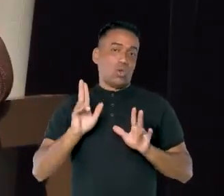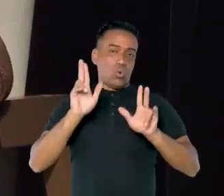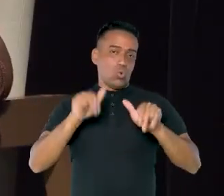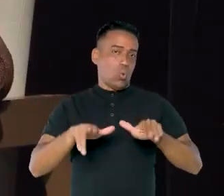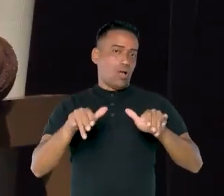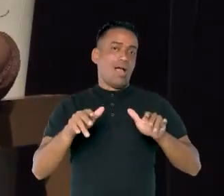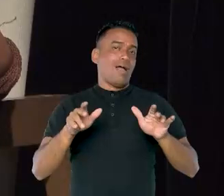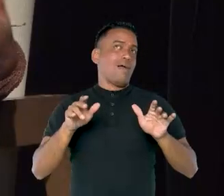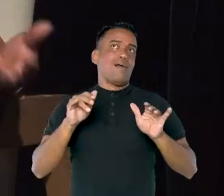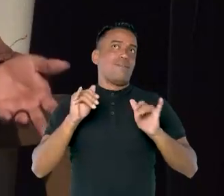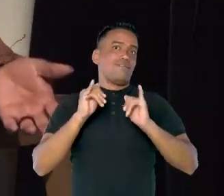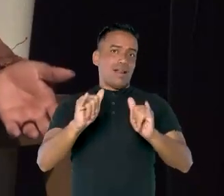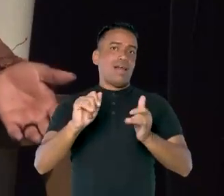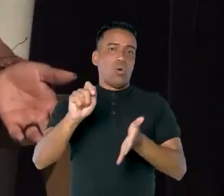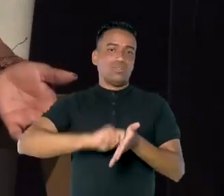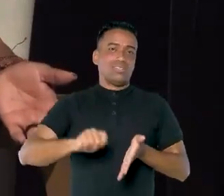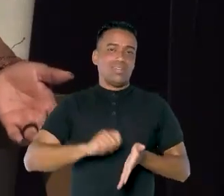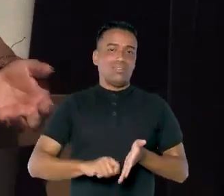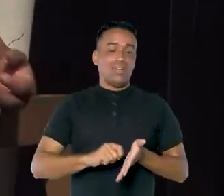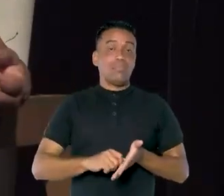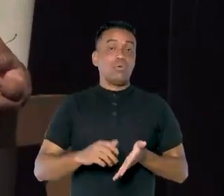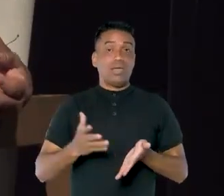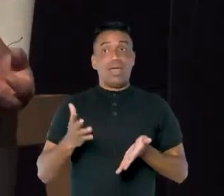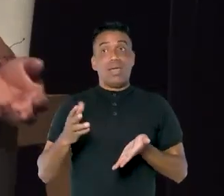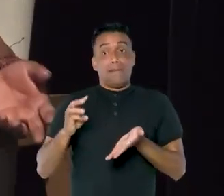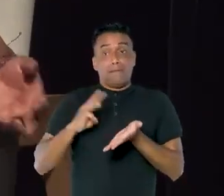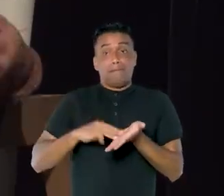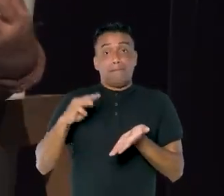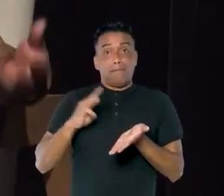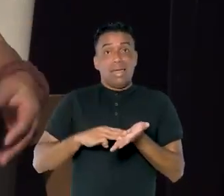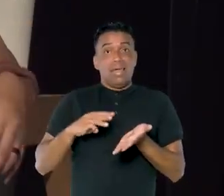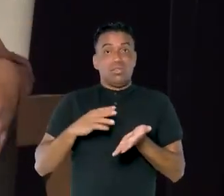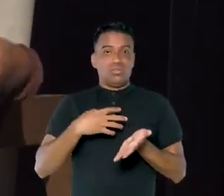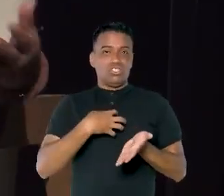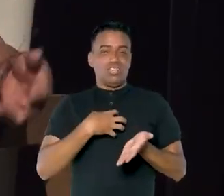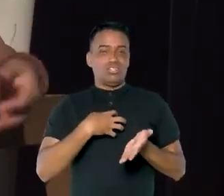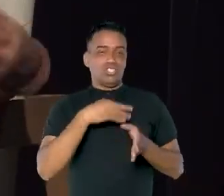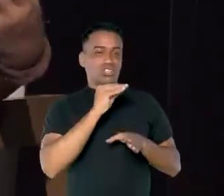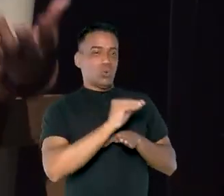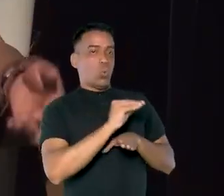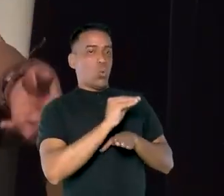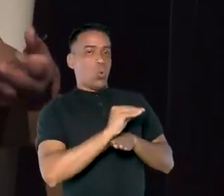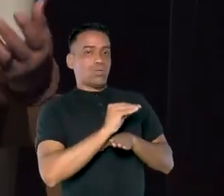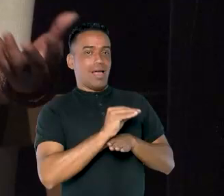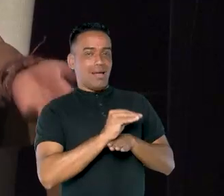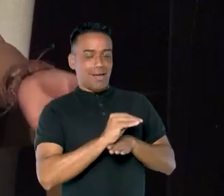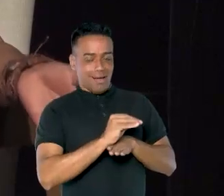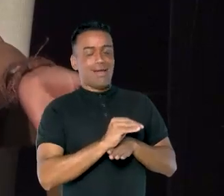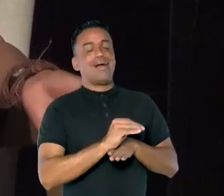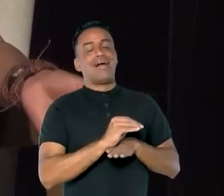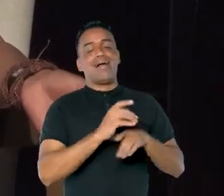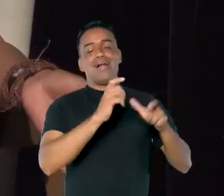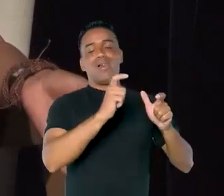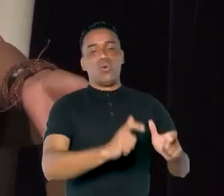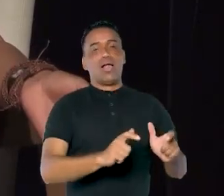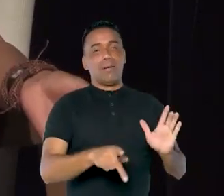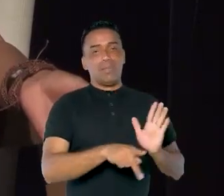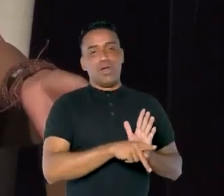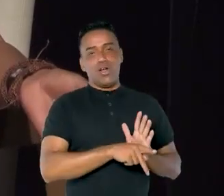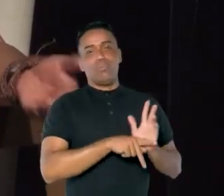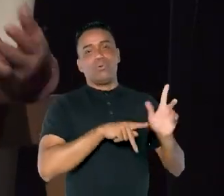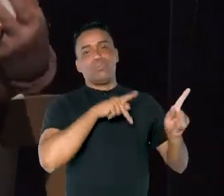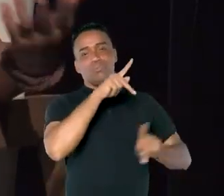e nem escrever, porque também ele é um método de nós podermos cuidar e resguardar naquele espaço que a gente